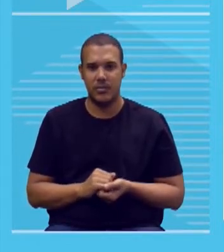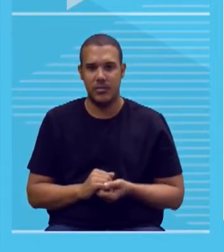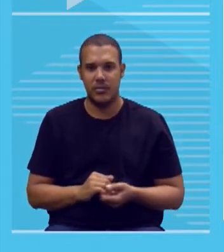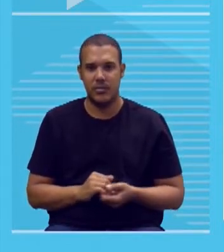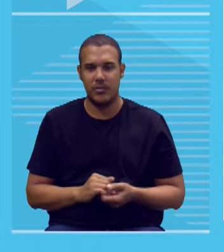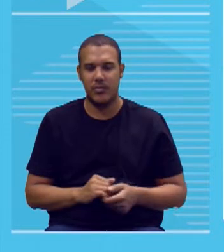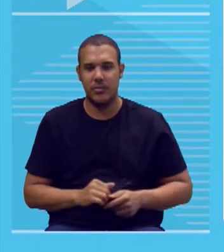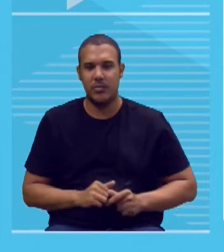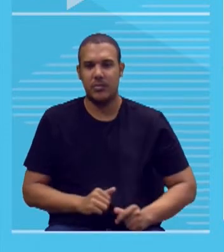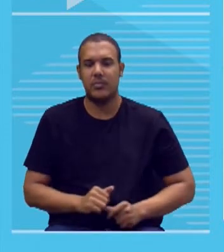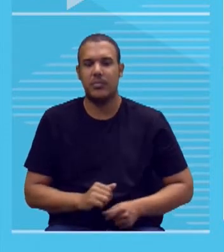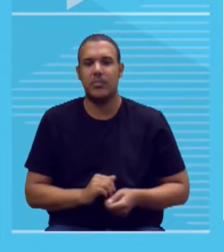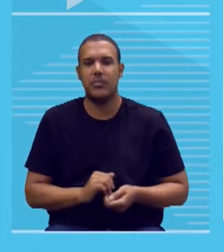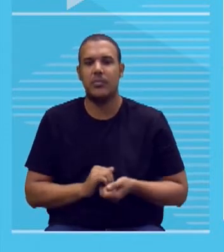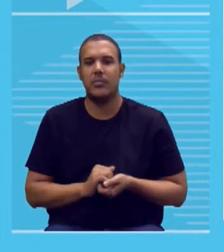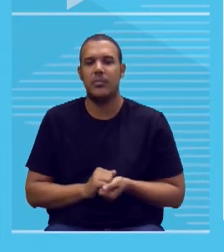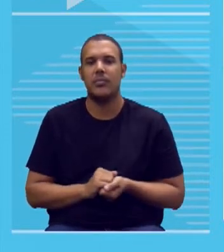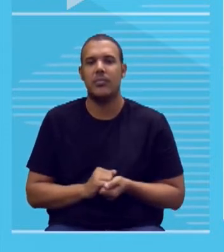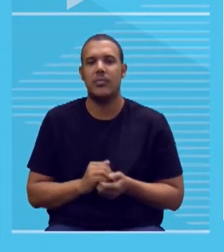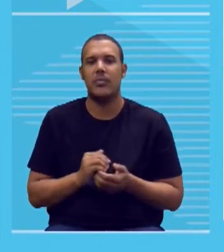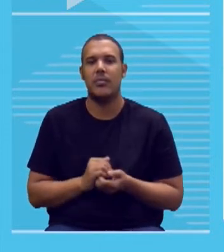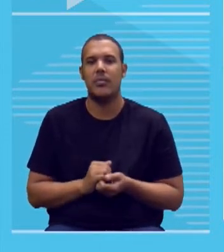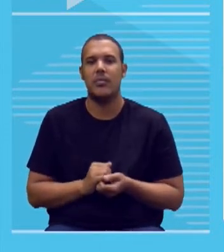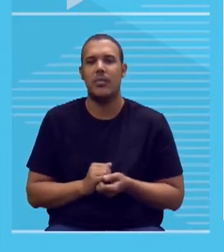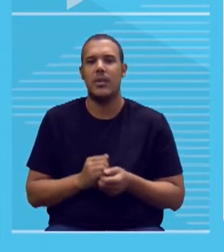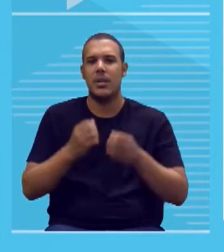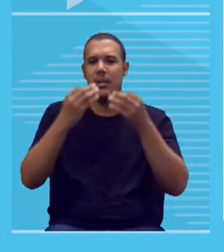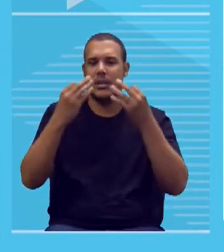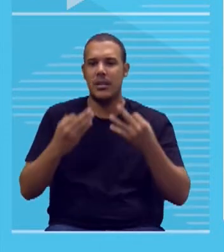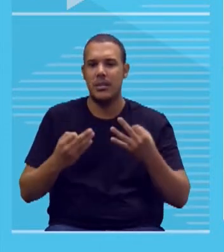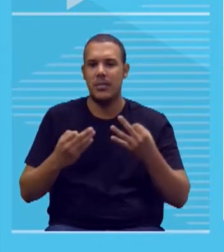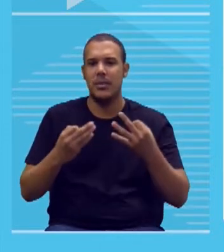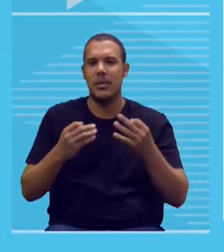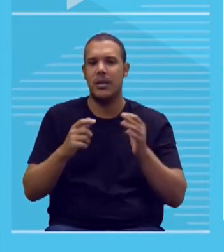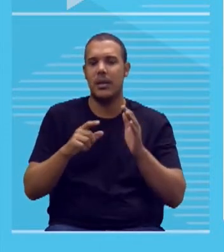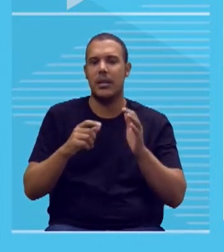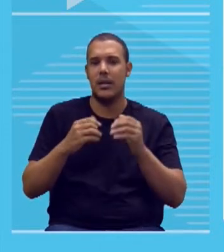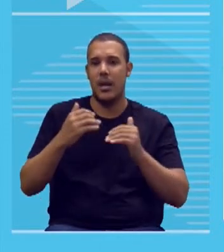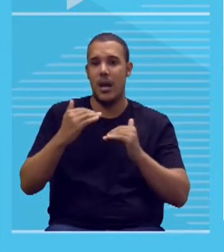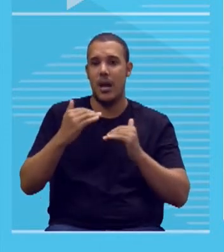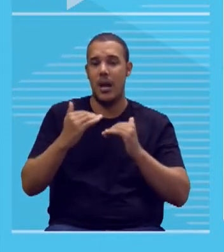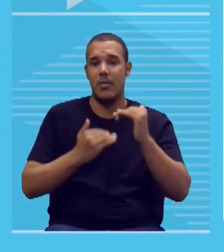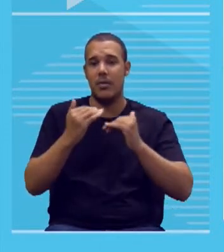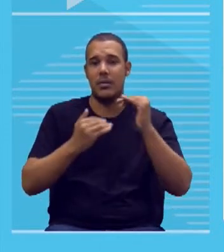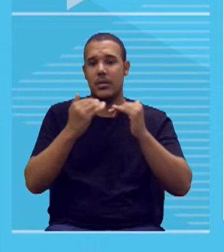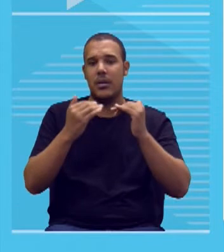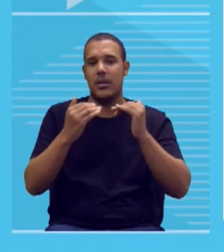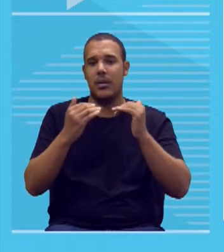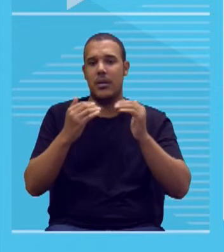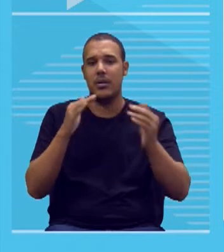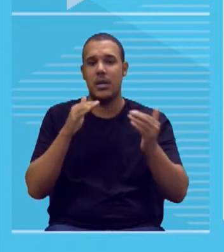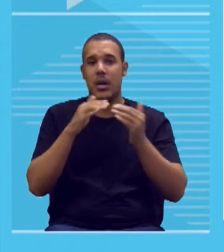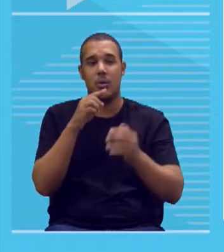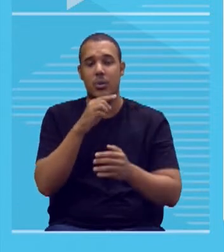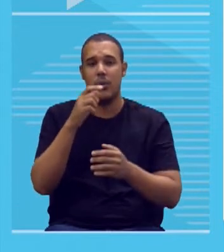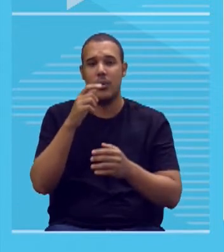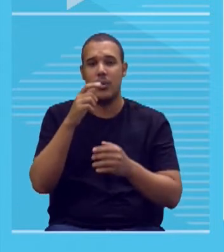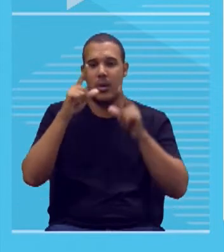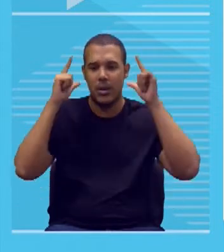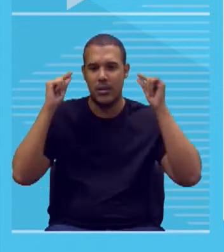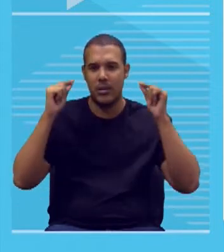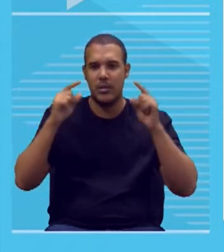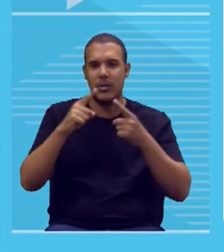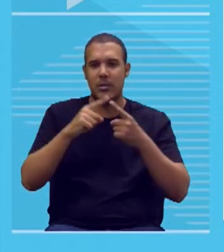e vamos dizer na nossa na nossa querida evolução segundo Lamarck quais foram essas essas leis